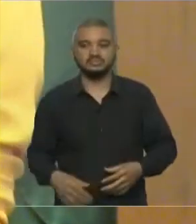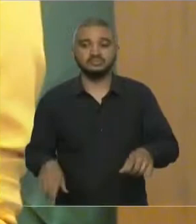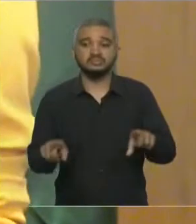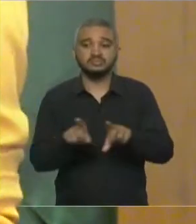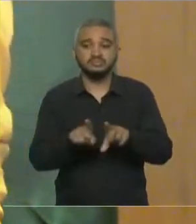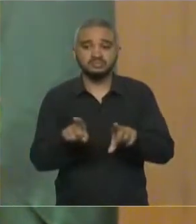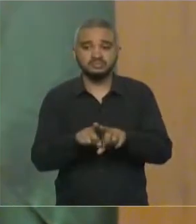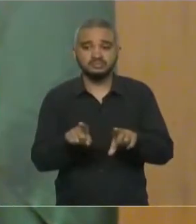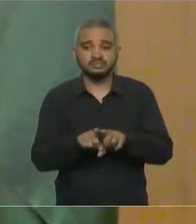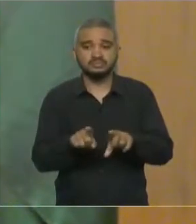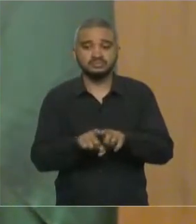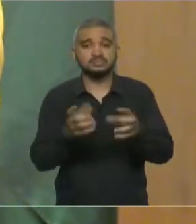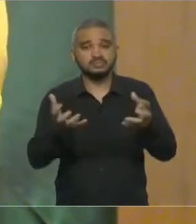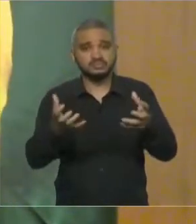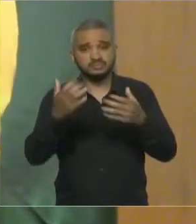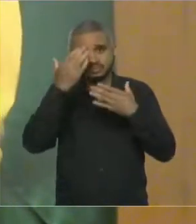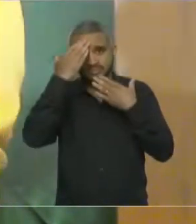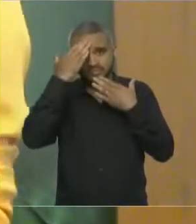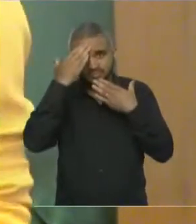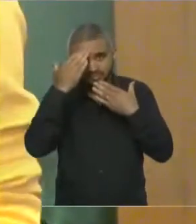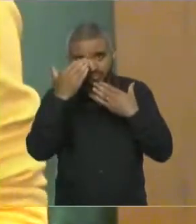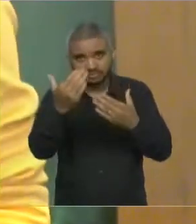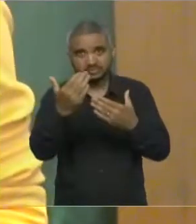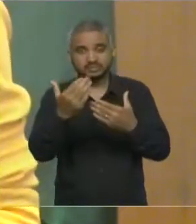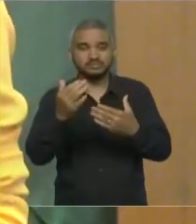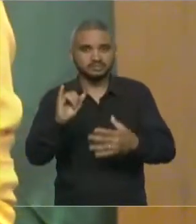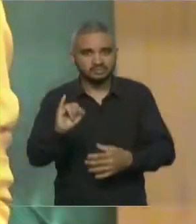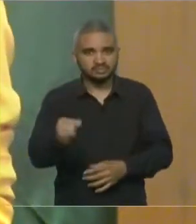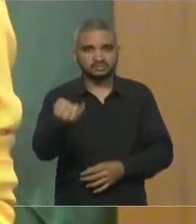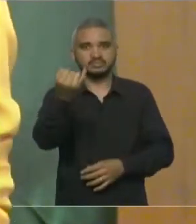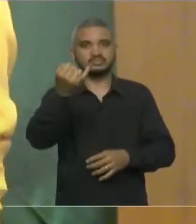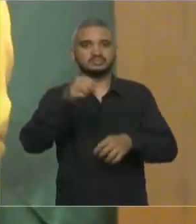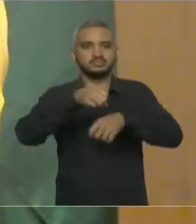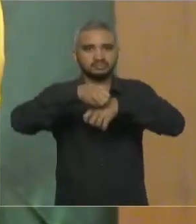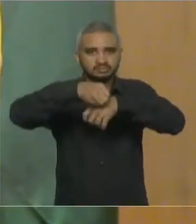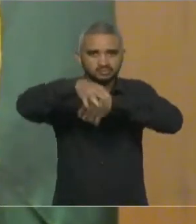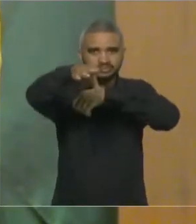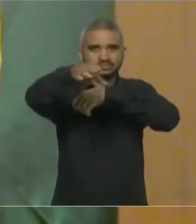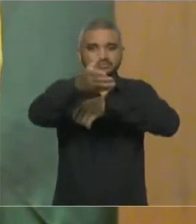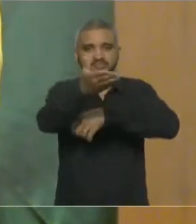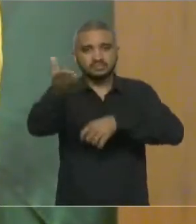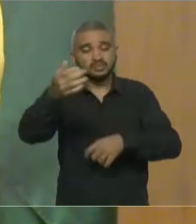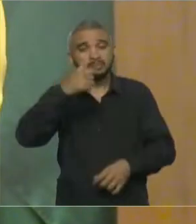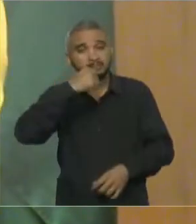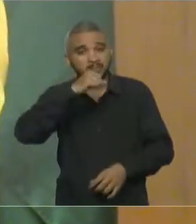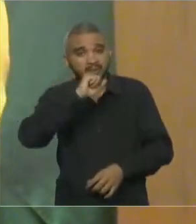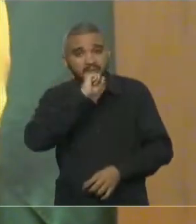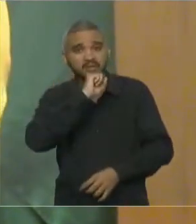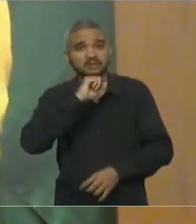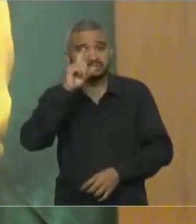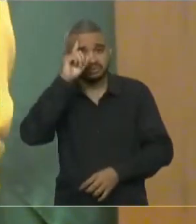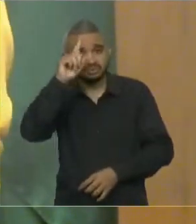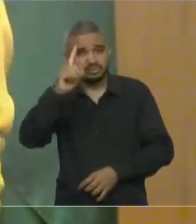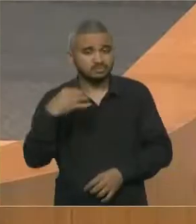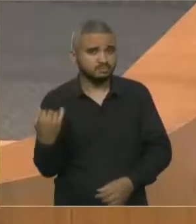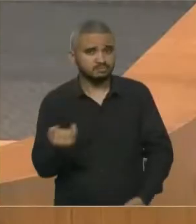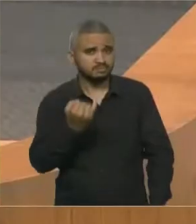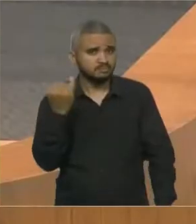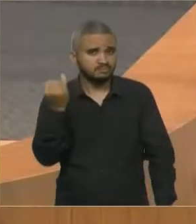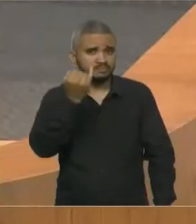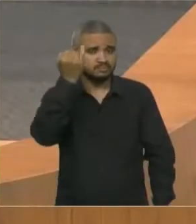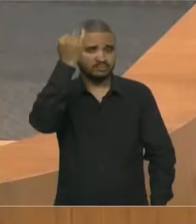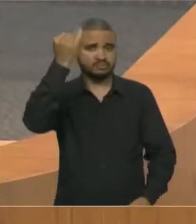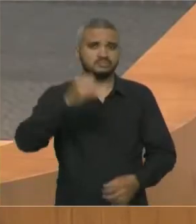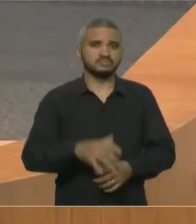oportunidade de eu estar aqui nesse momento falando em mãe, nesse dia que se aproxima, esse dia tão importante ao qual nós